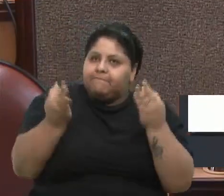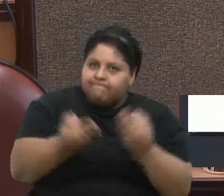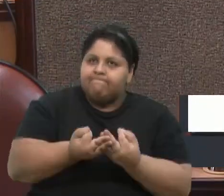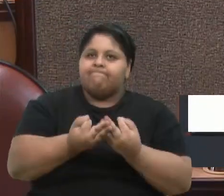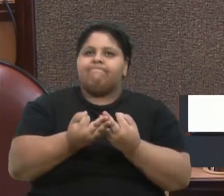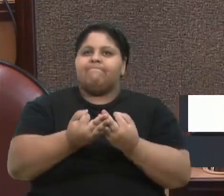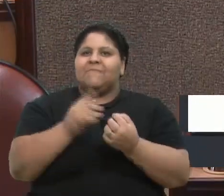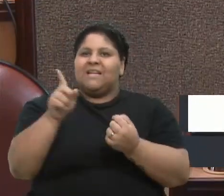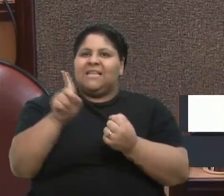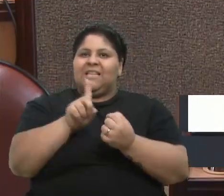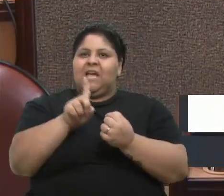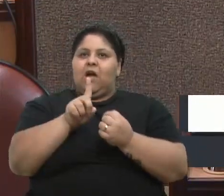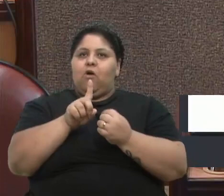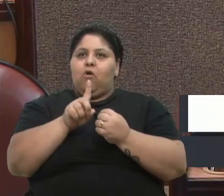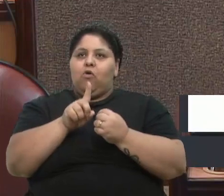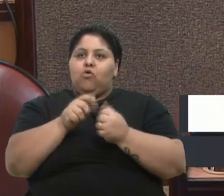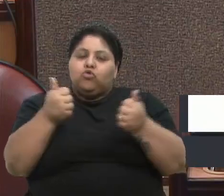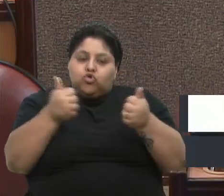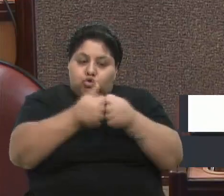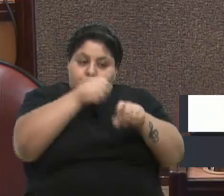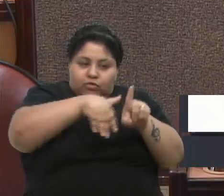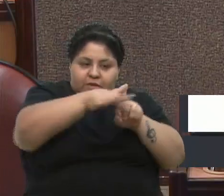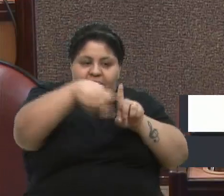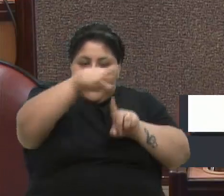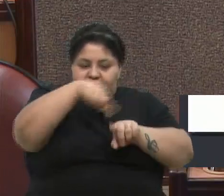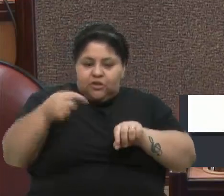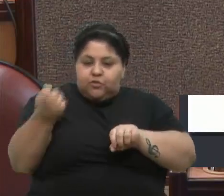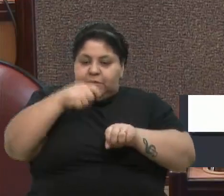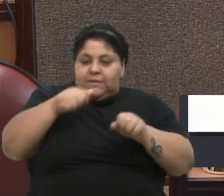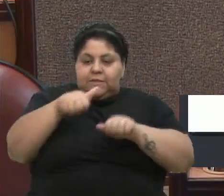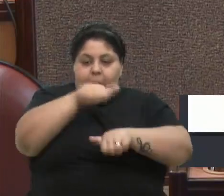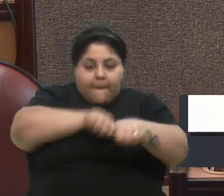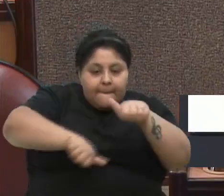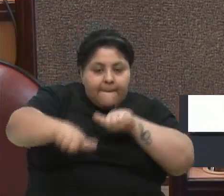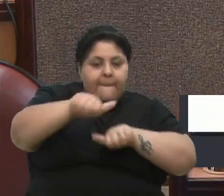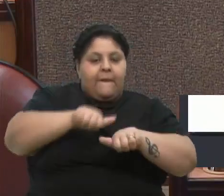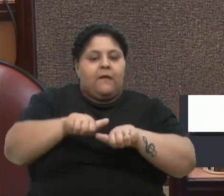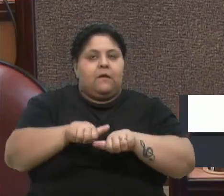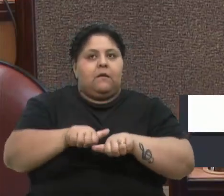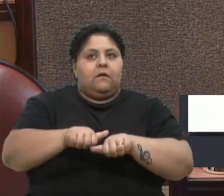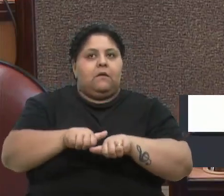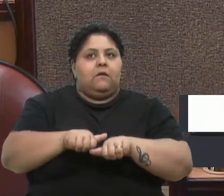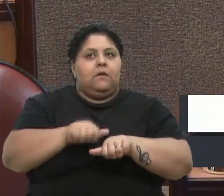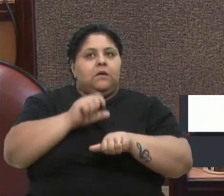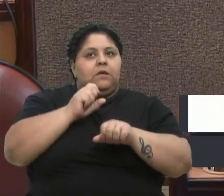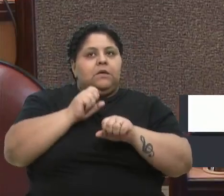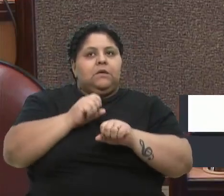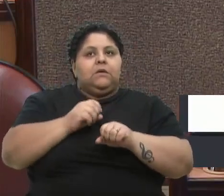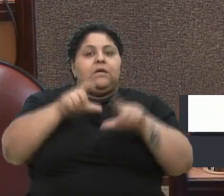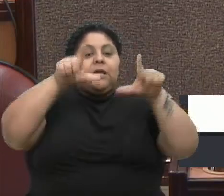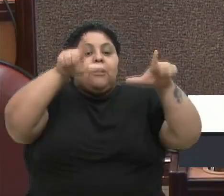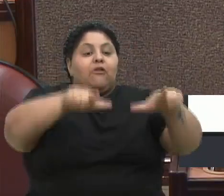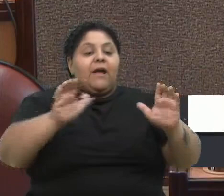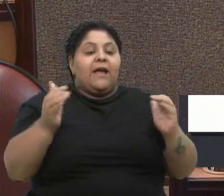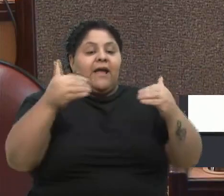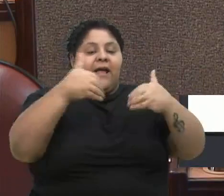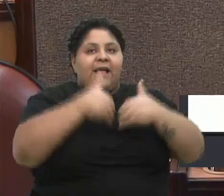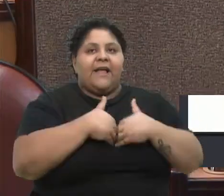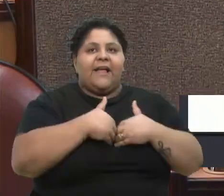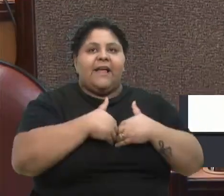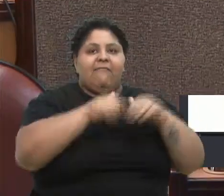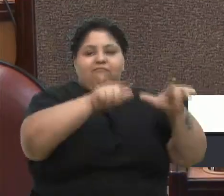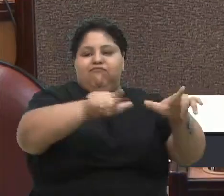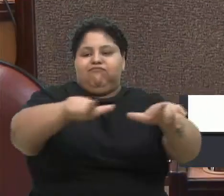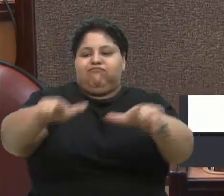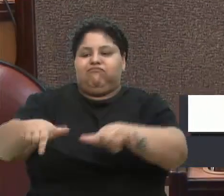não estarem no meio social. E é isso que a gente precisa mudar. A gente precisa cada vez mais dizer que lugar de autista é em todo lugar.